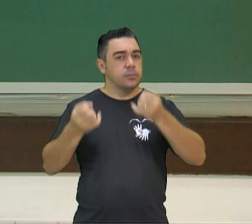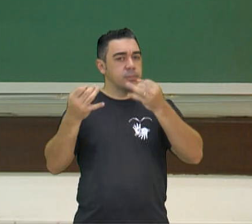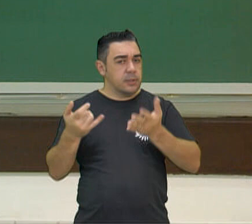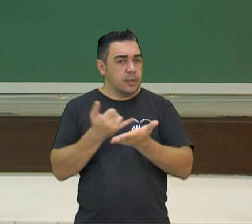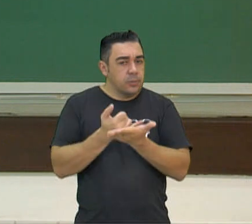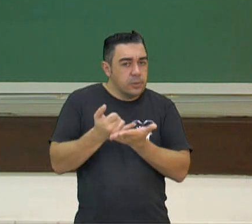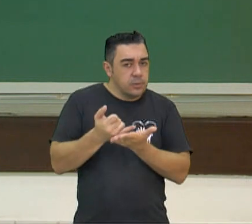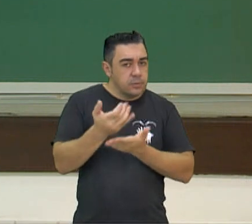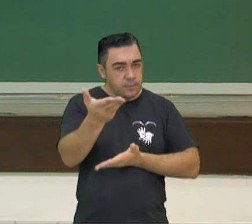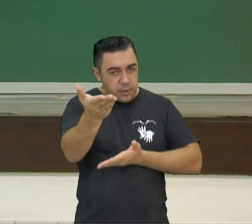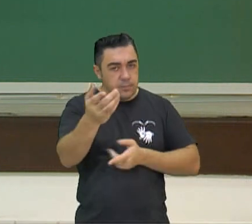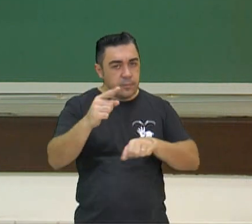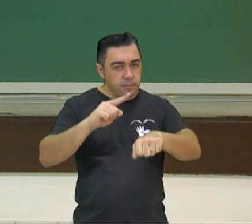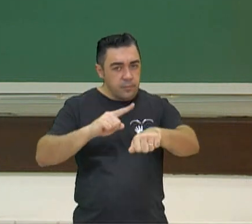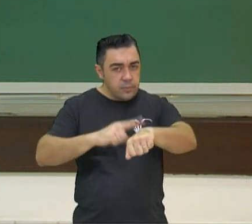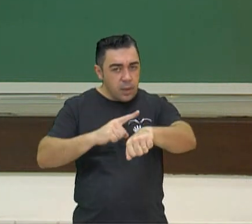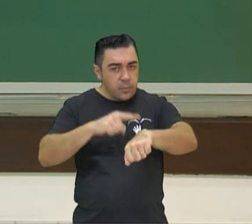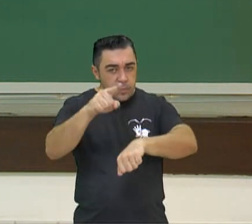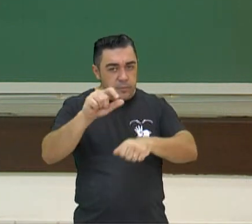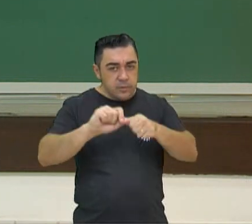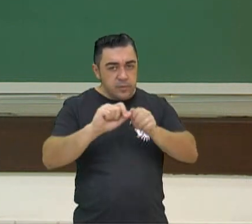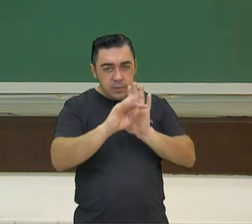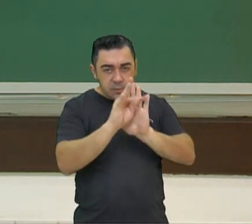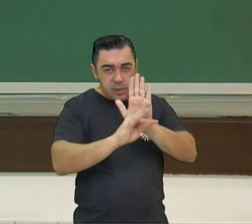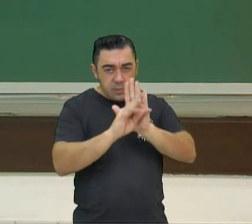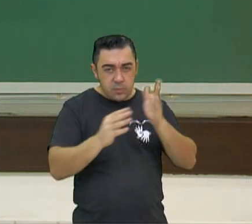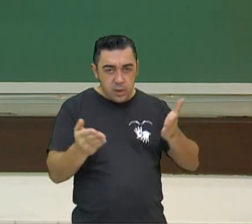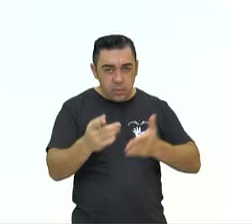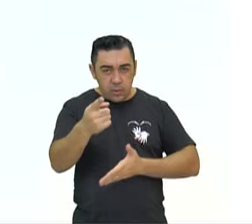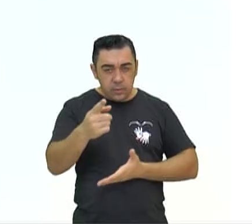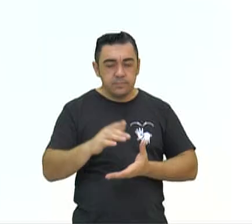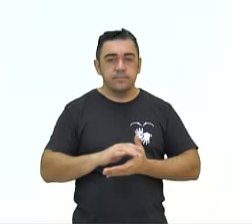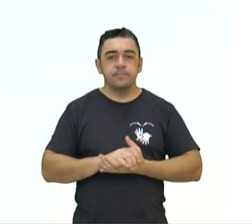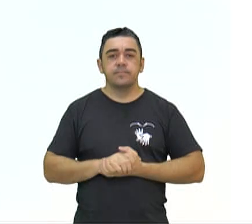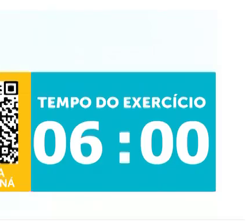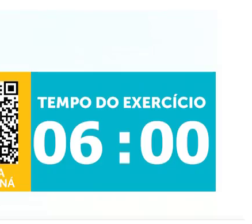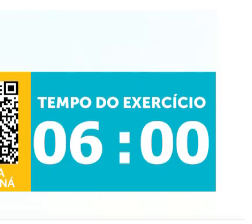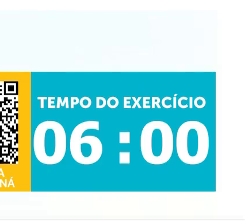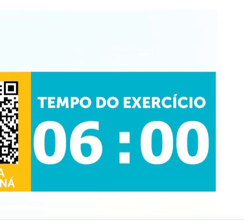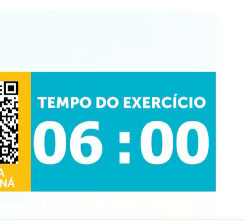início. Vamos lá? Sua vez, elabore um texto para confirmar o conhecimento.